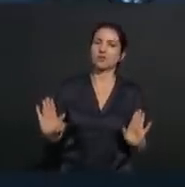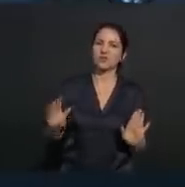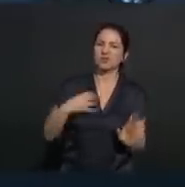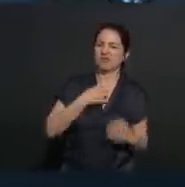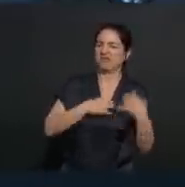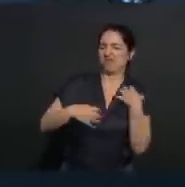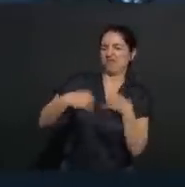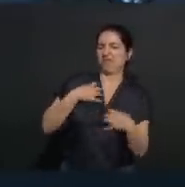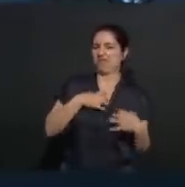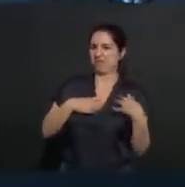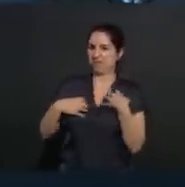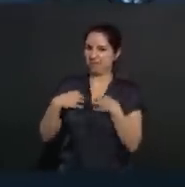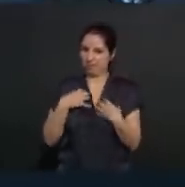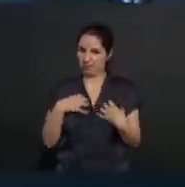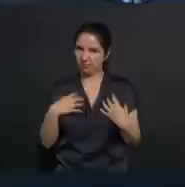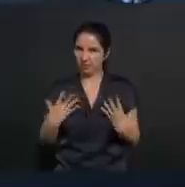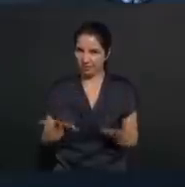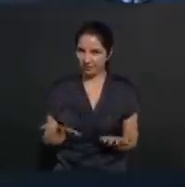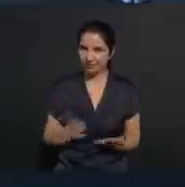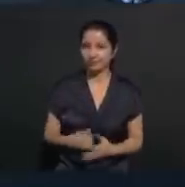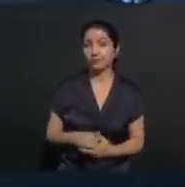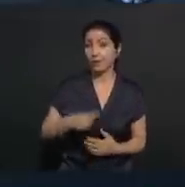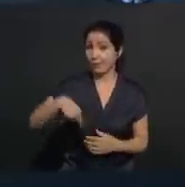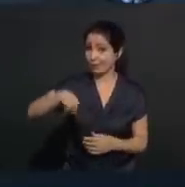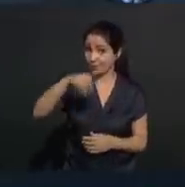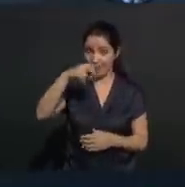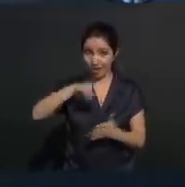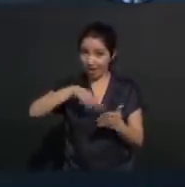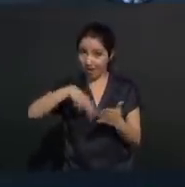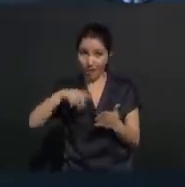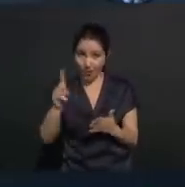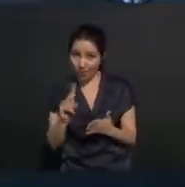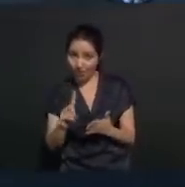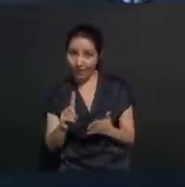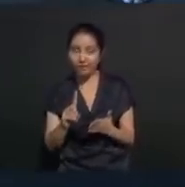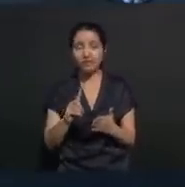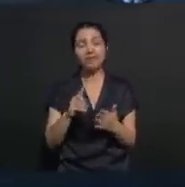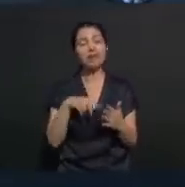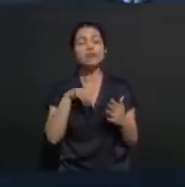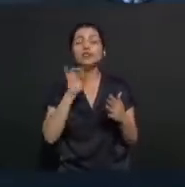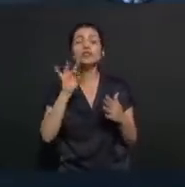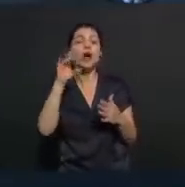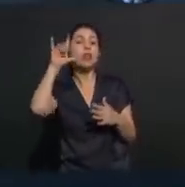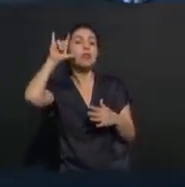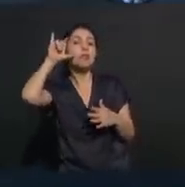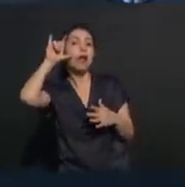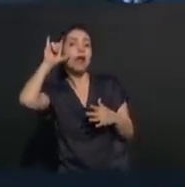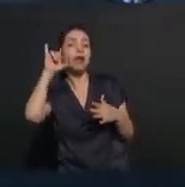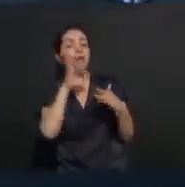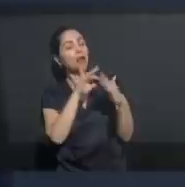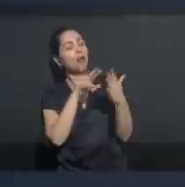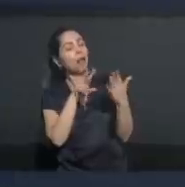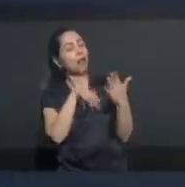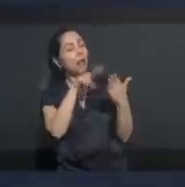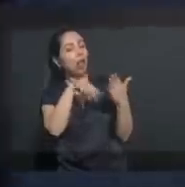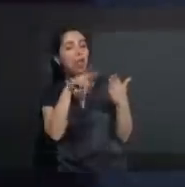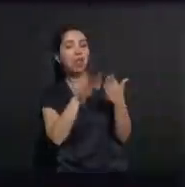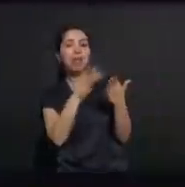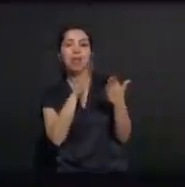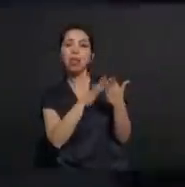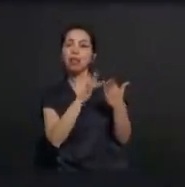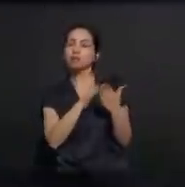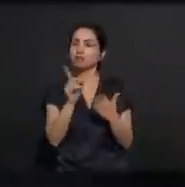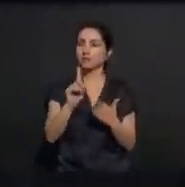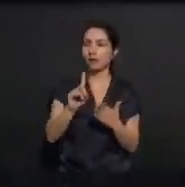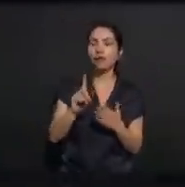Se você começar a ler a Bíblia, você começa a passar mal. Então, porque tem um Instagram para ver, né? Mas está lá em Provérbios. Então Deus abençoa